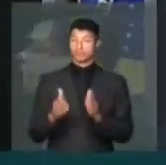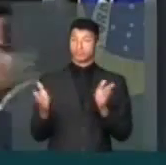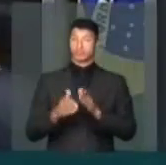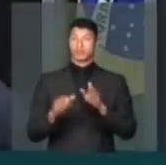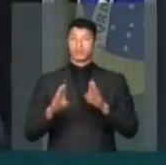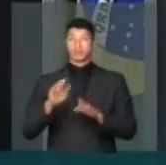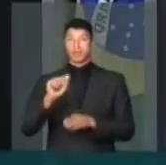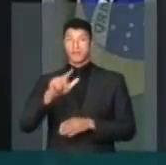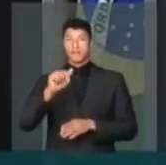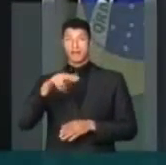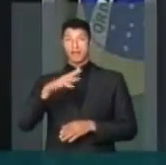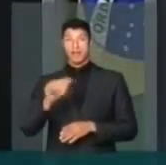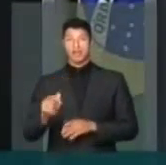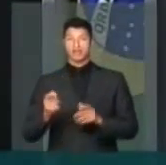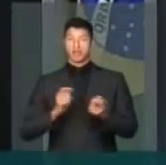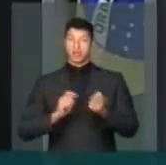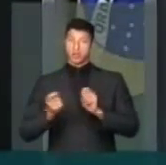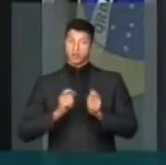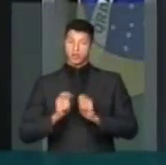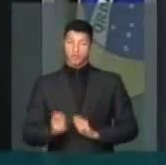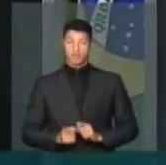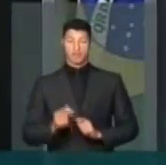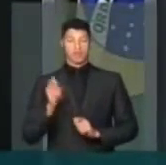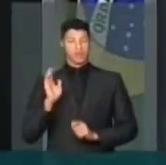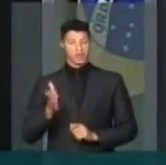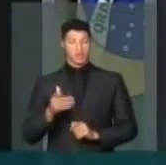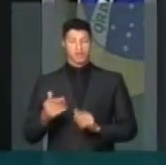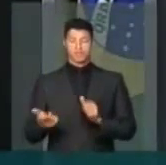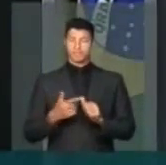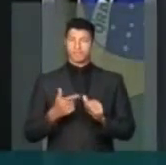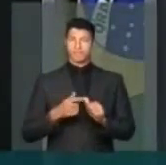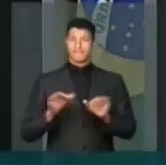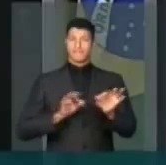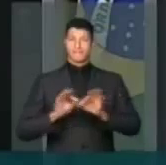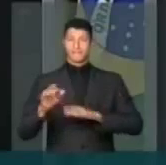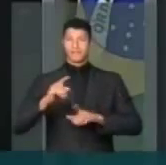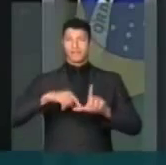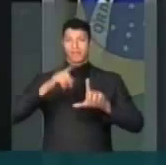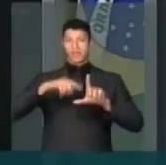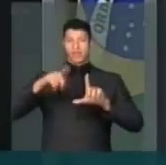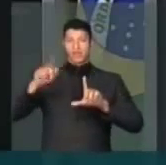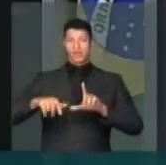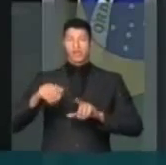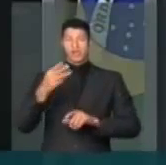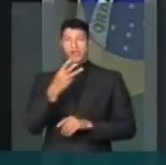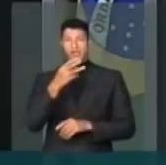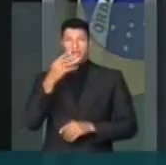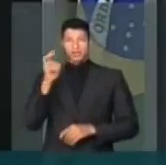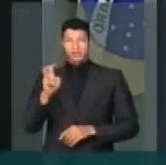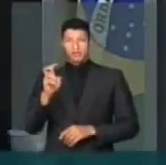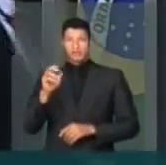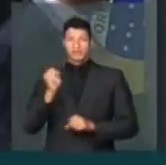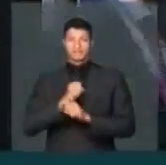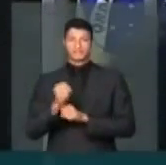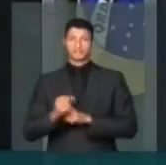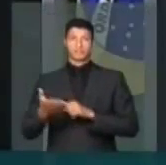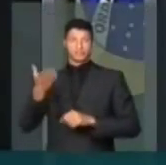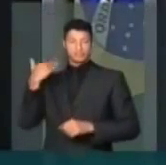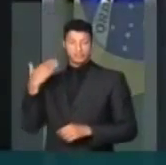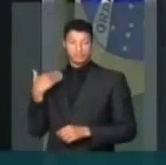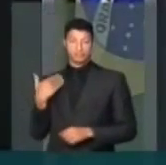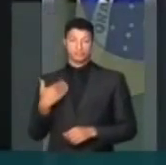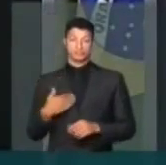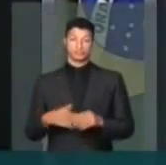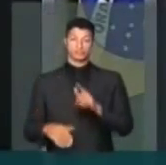apuração da balança comercial, desde as primeiras estatísticas de 35 anos